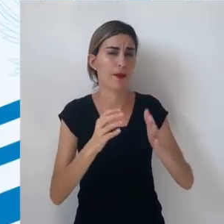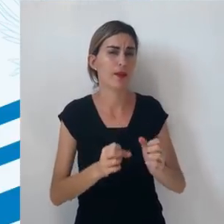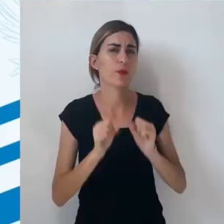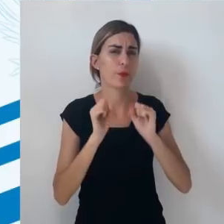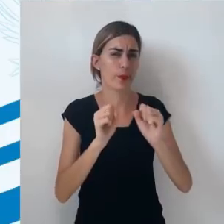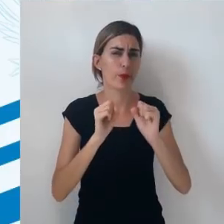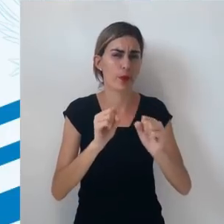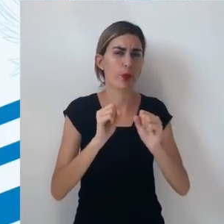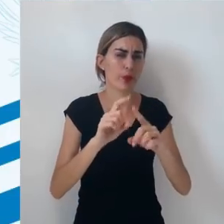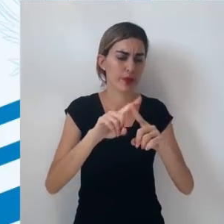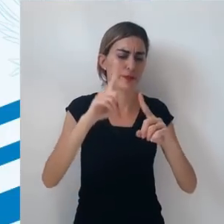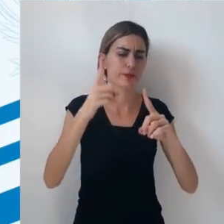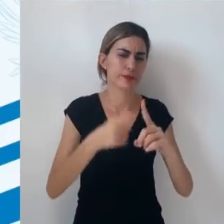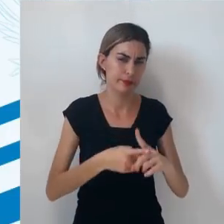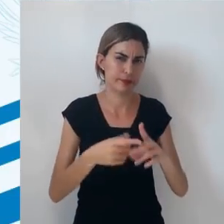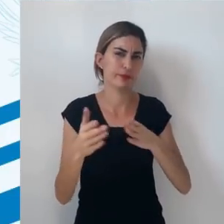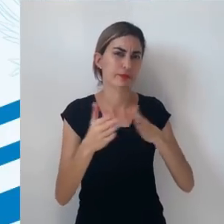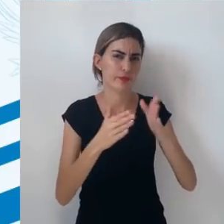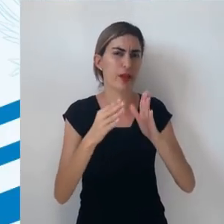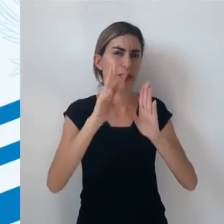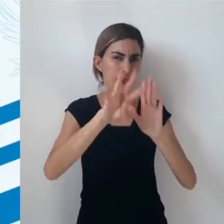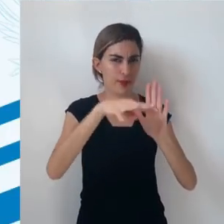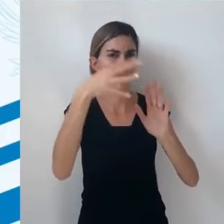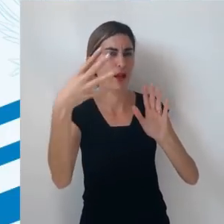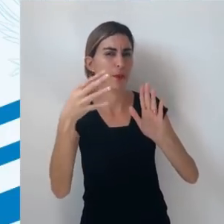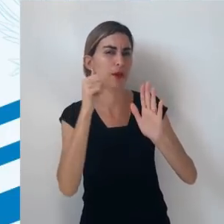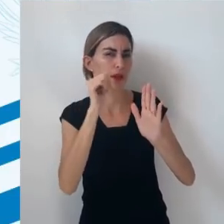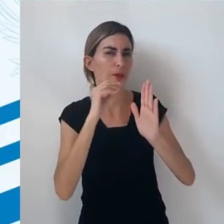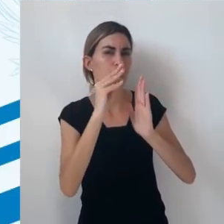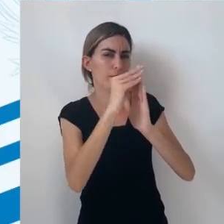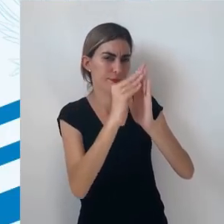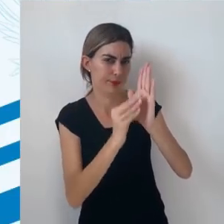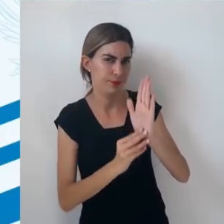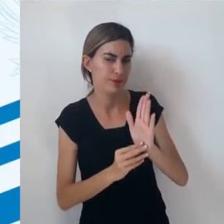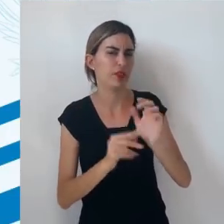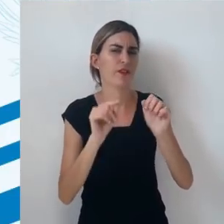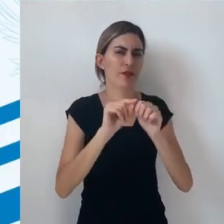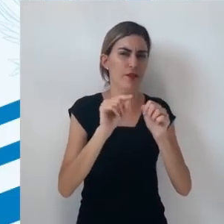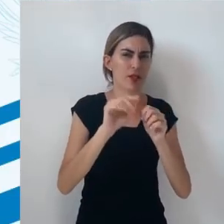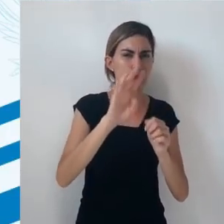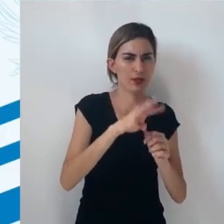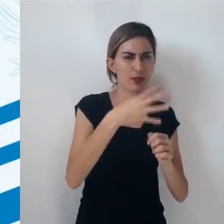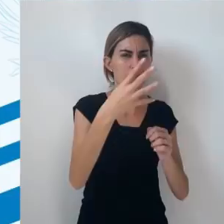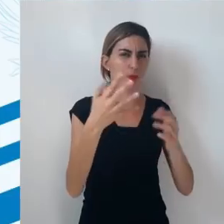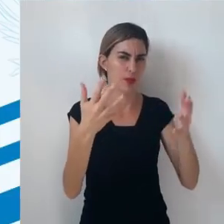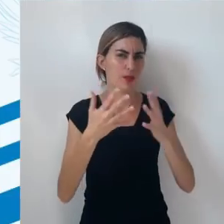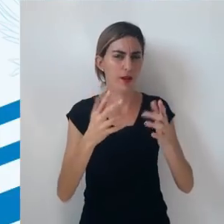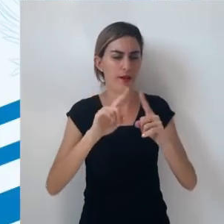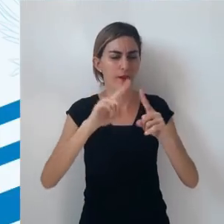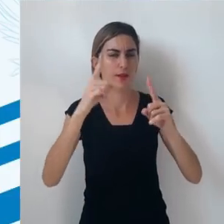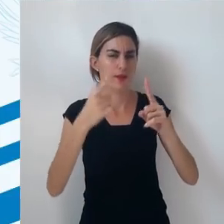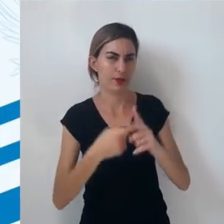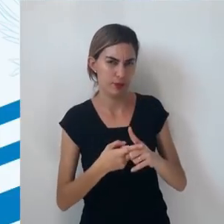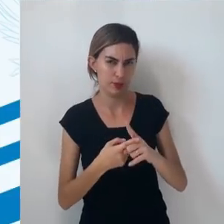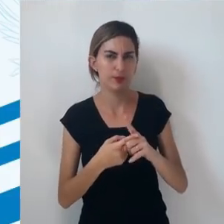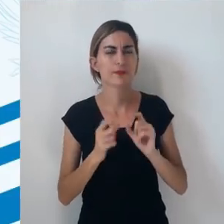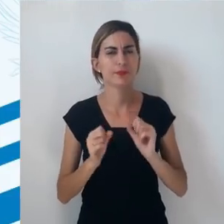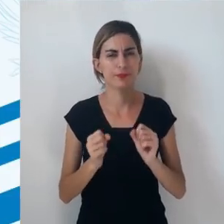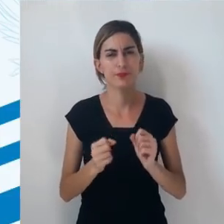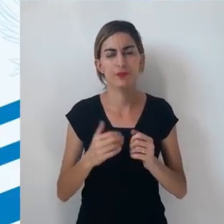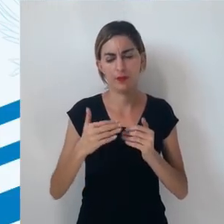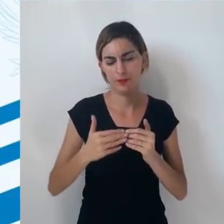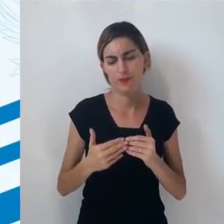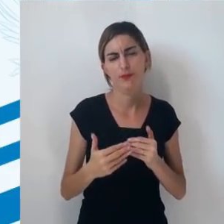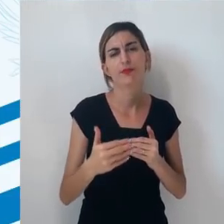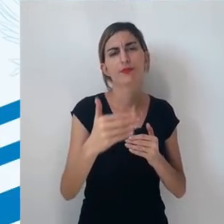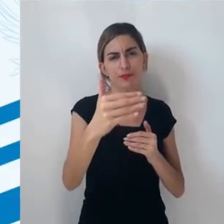período que ele é fértil, que é uma tabelinha, que a mulher ela pode fazer essa tabelinha se ela quiser engravidar.